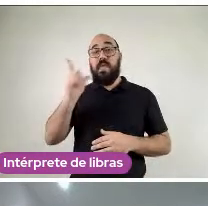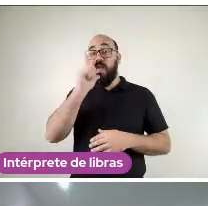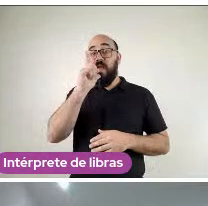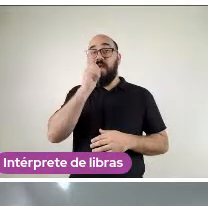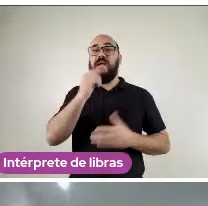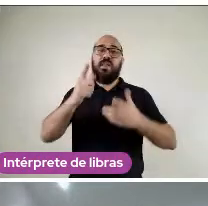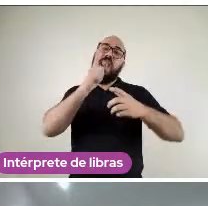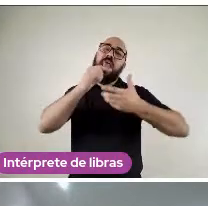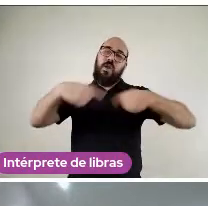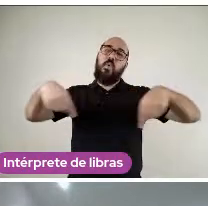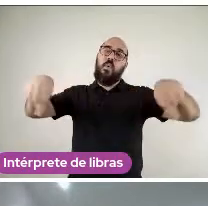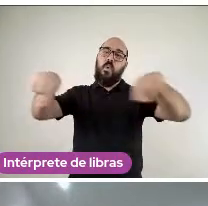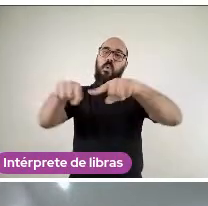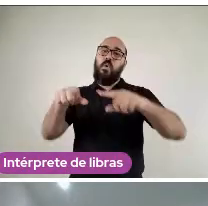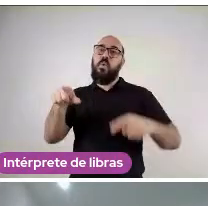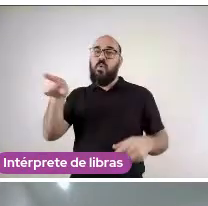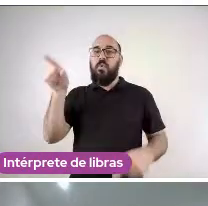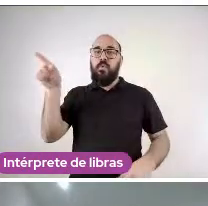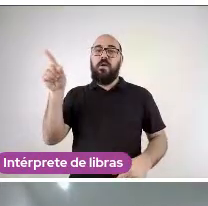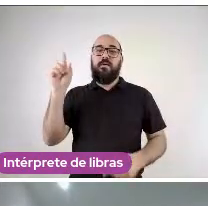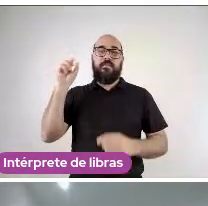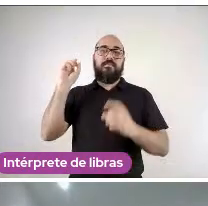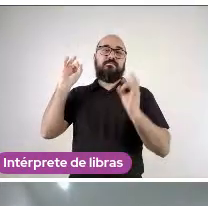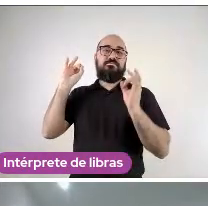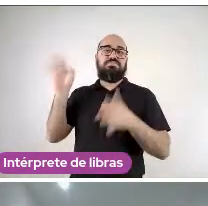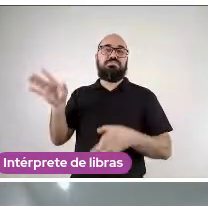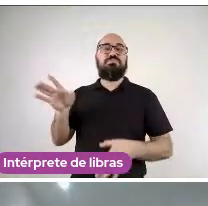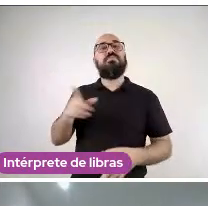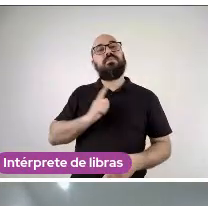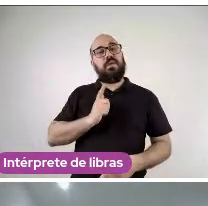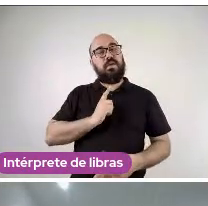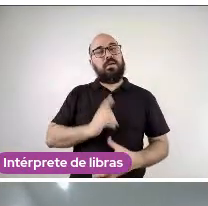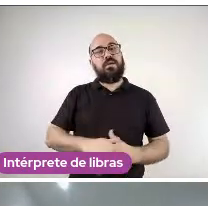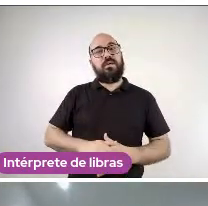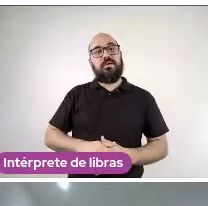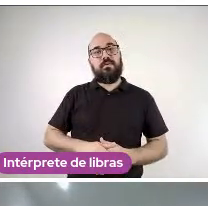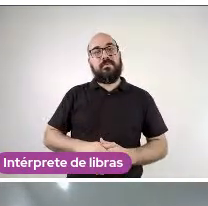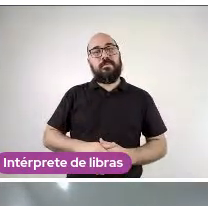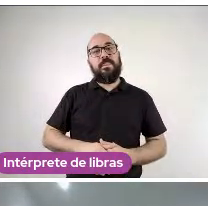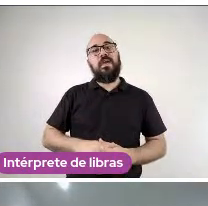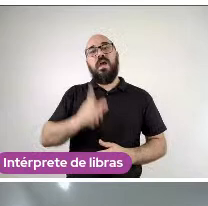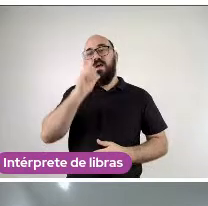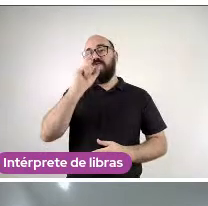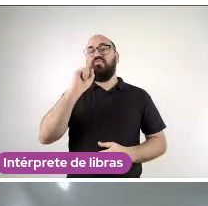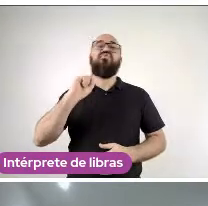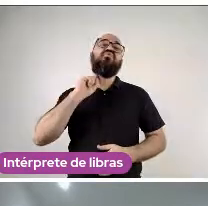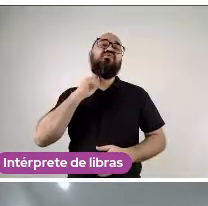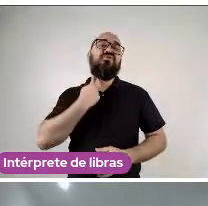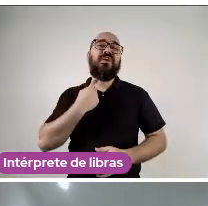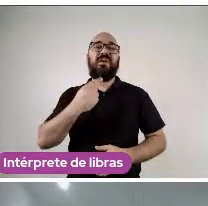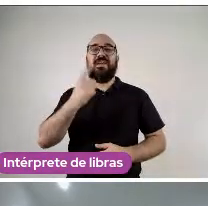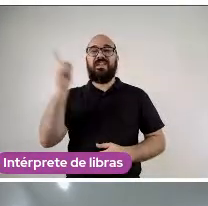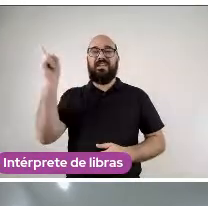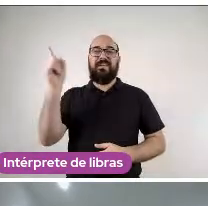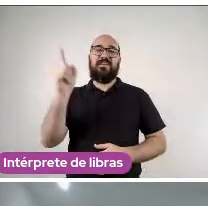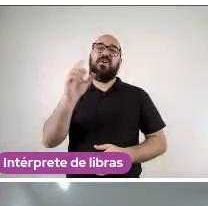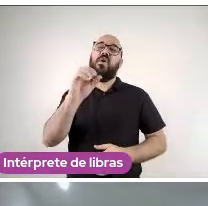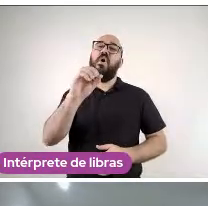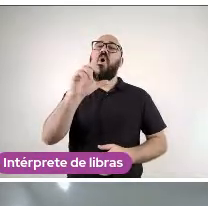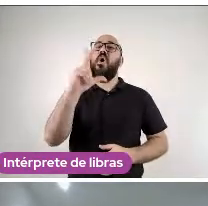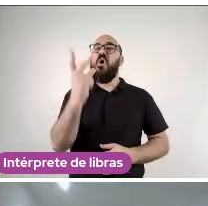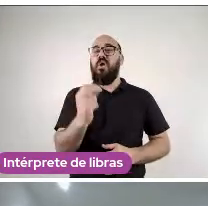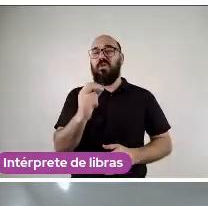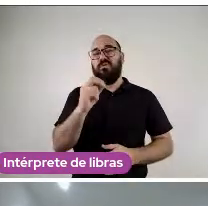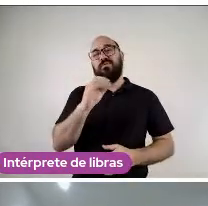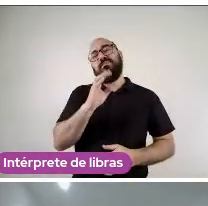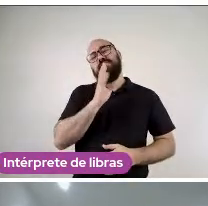de Freitas. Muitas vezes a cidade do Rio de Janeiro está sujeita à poluição por óleo. Quem, né, já tiver um pouquinho mais de